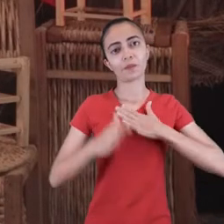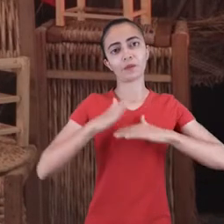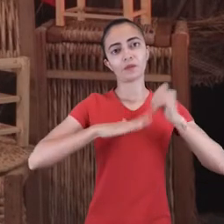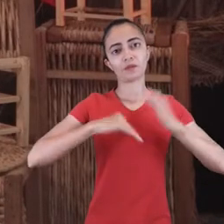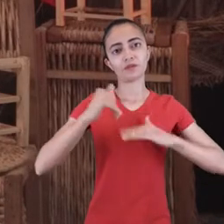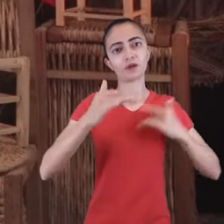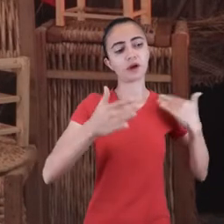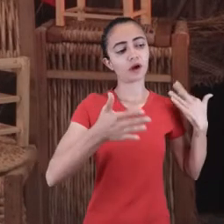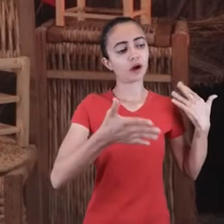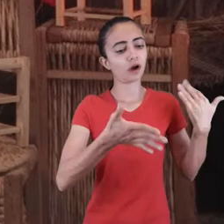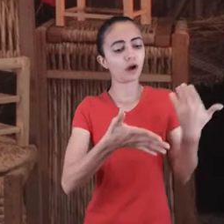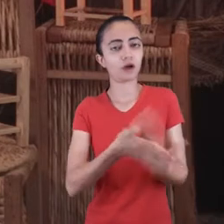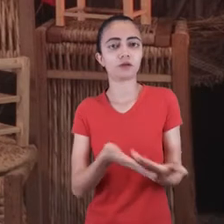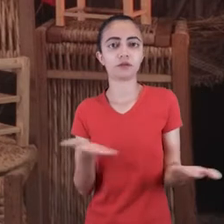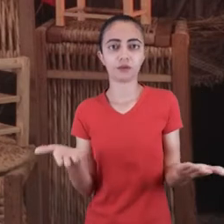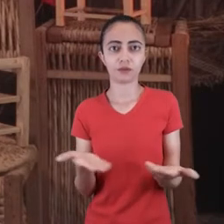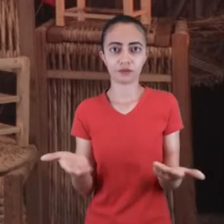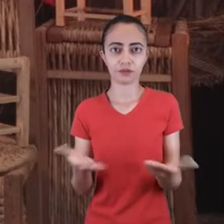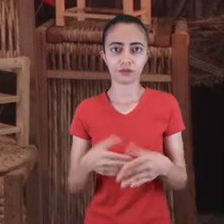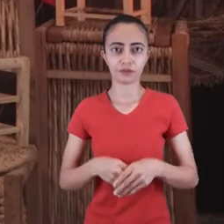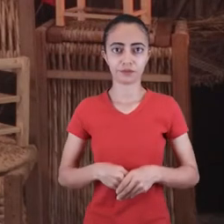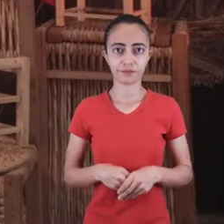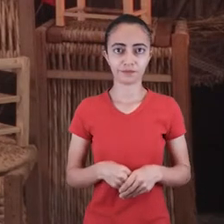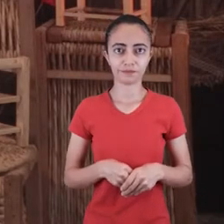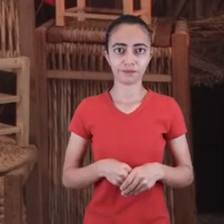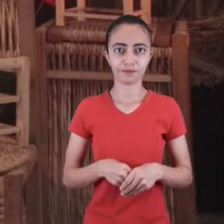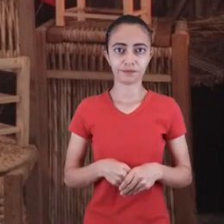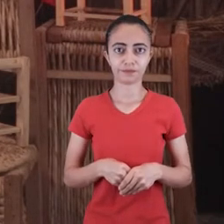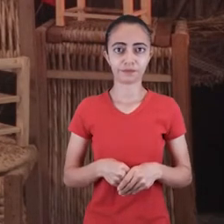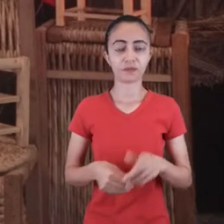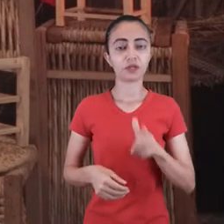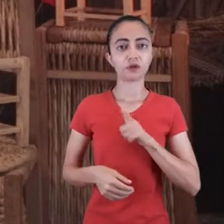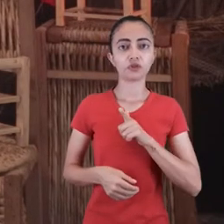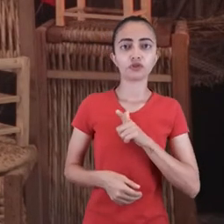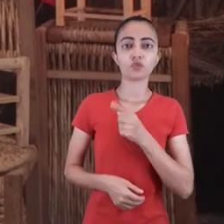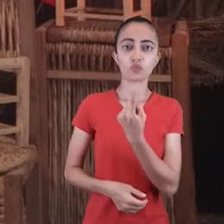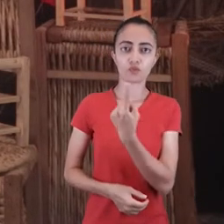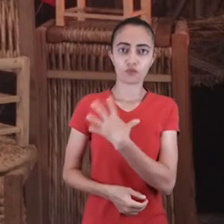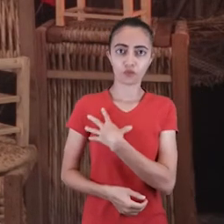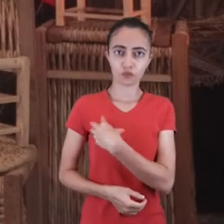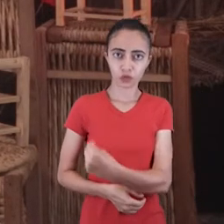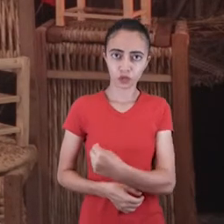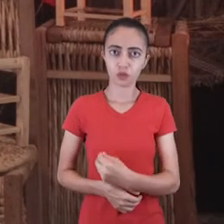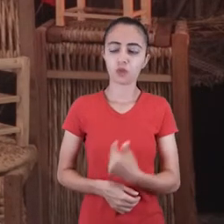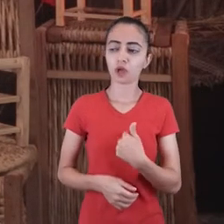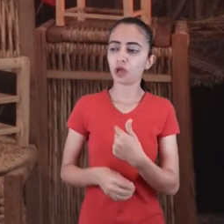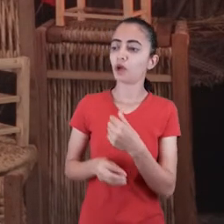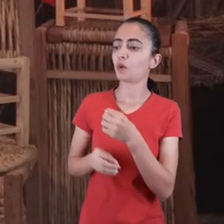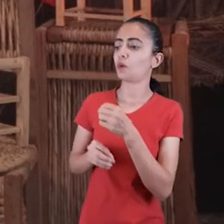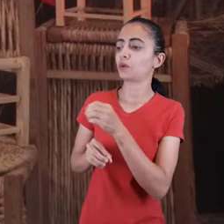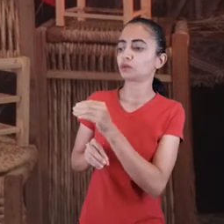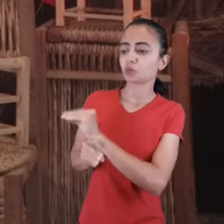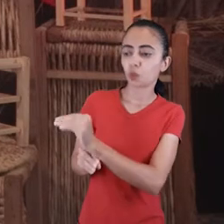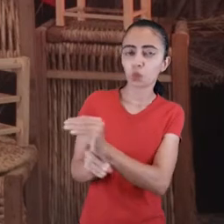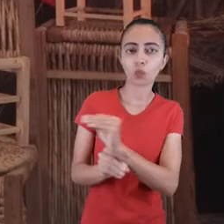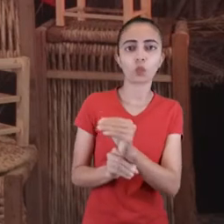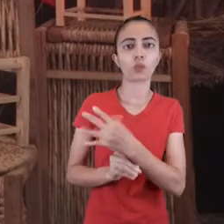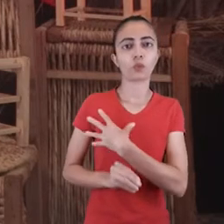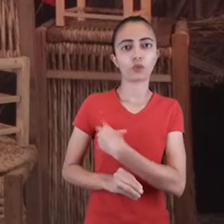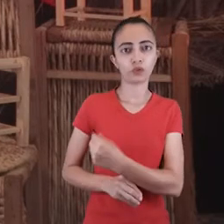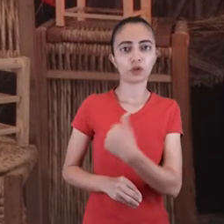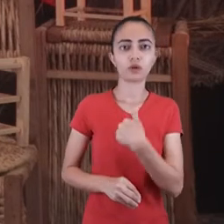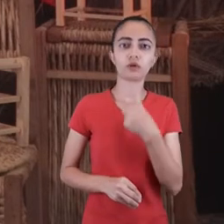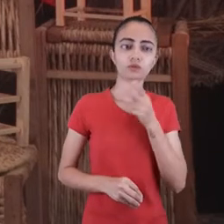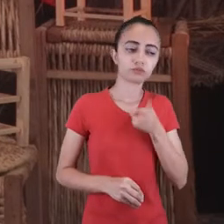que eu tenho até hoje, é essa profissão. Tive um filho criei o meu filho trabalhando